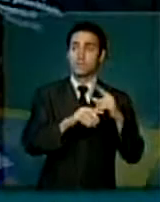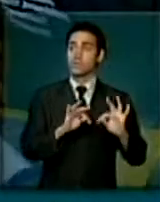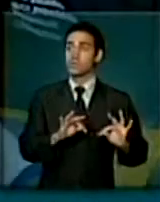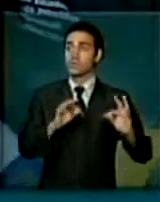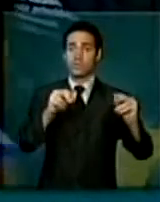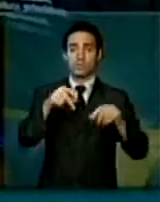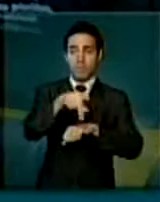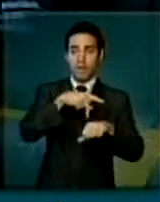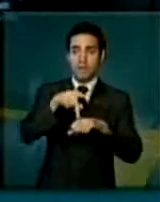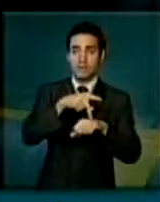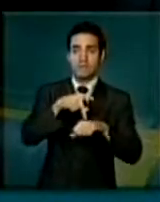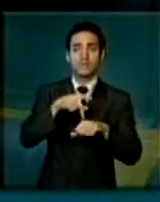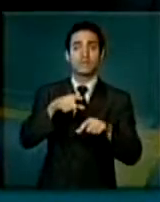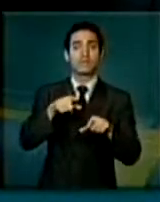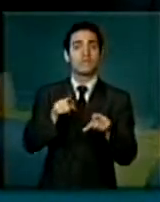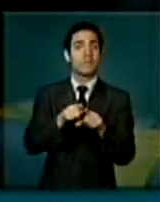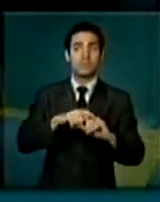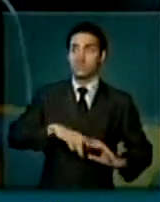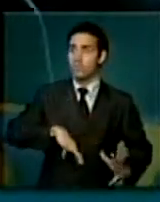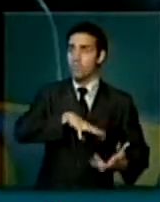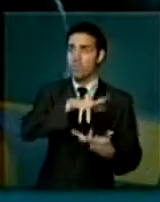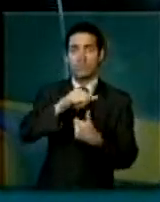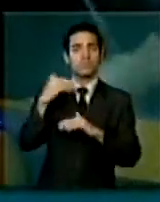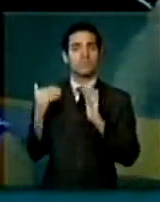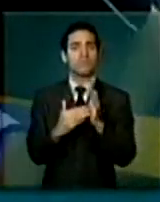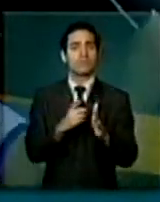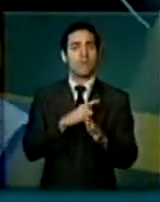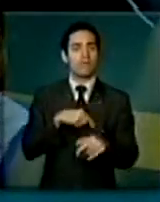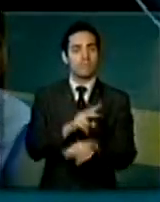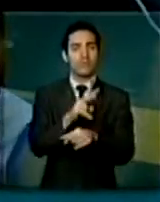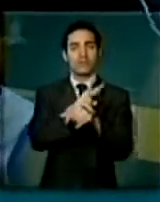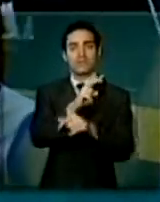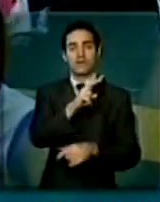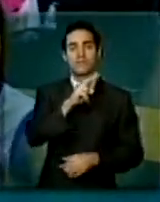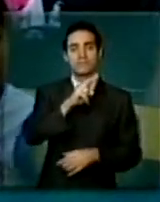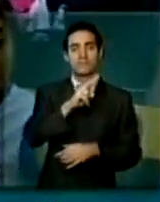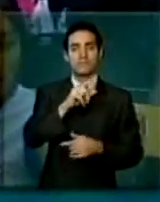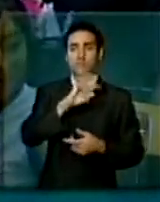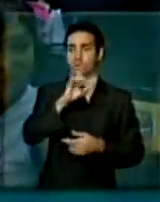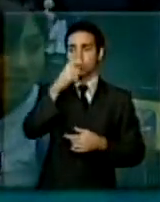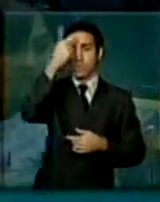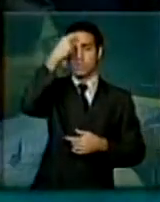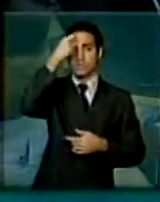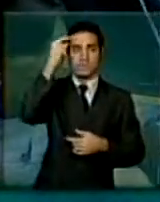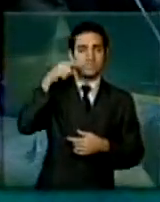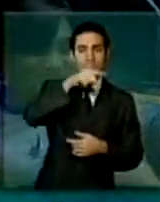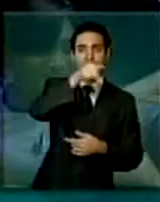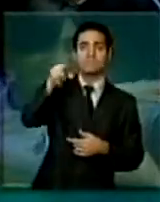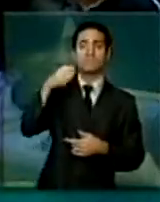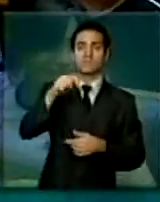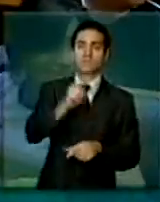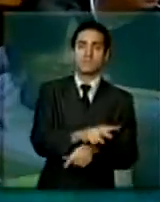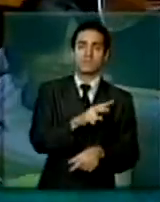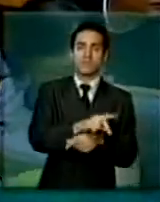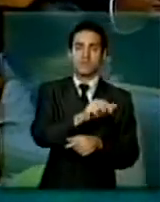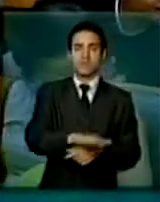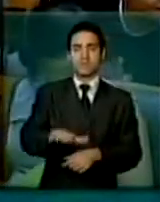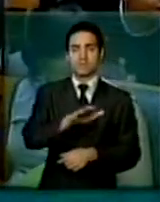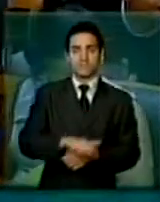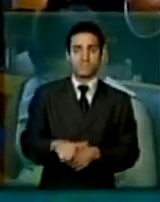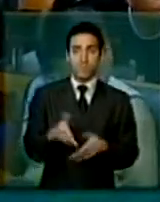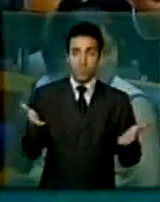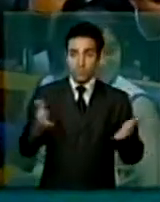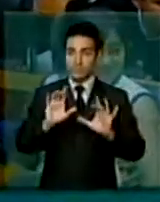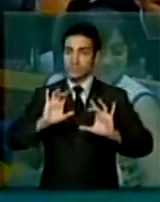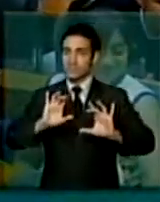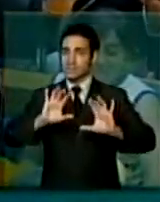extrapola a nação e se alça a humanidade. Ao celebrarmos o Dia Nacional da Adoção, recordemos a